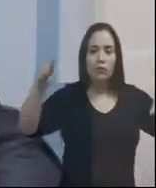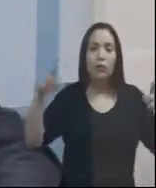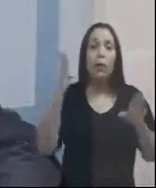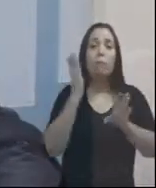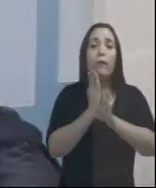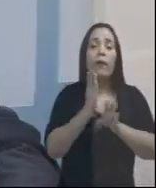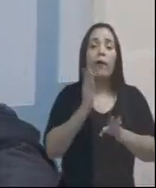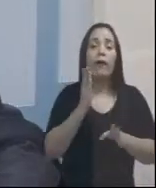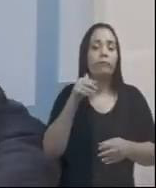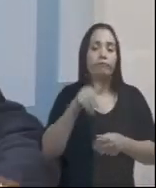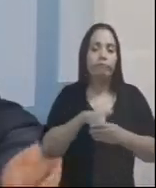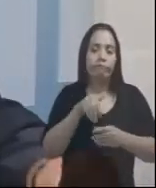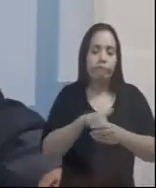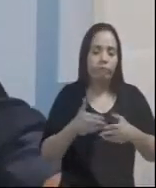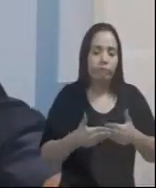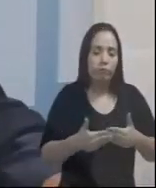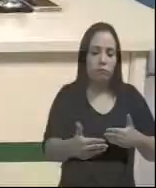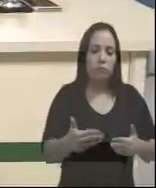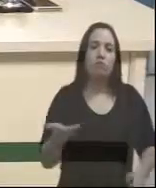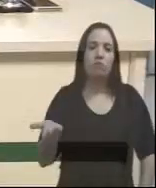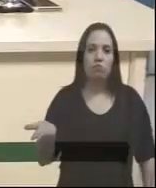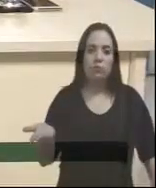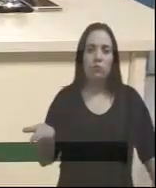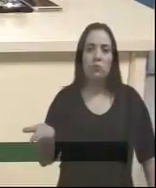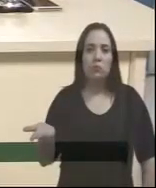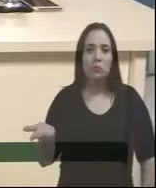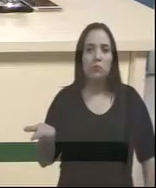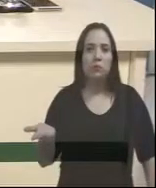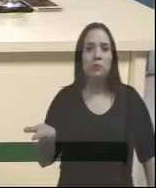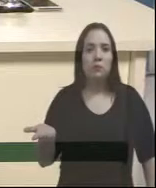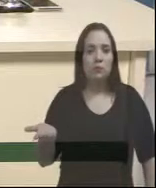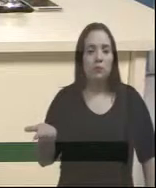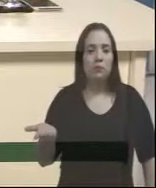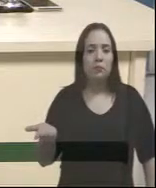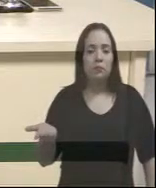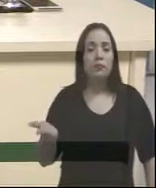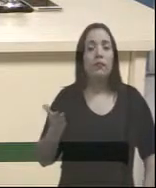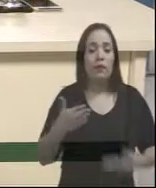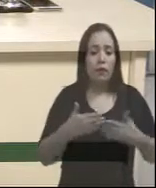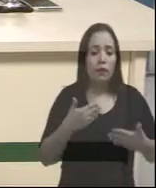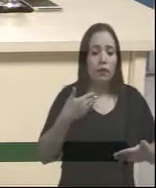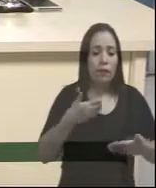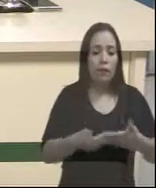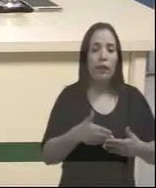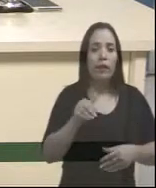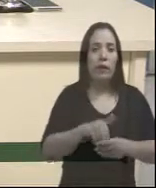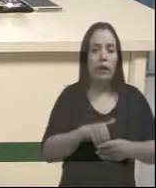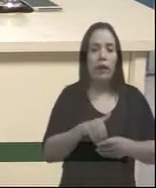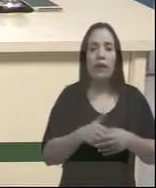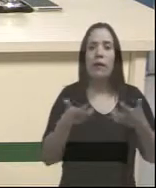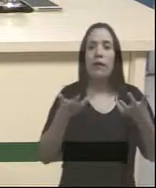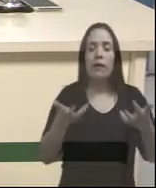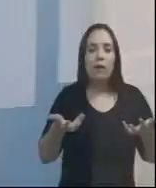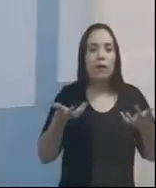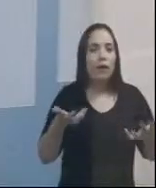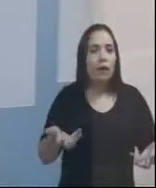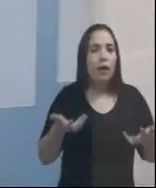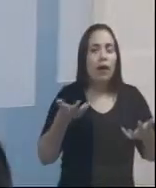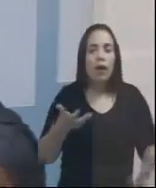Isso é terrível, né? Mas esse pior, melhor, deputado, é sangue. Querem, de toda maneira,